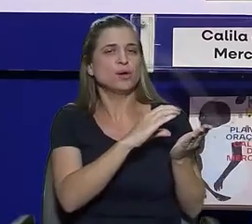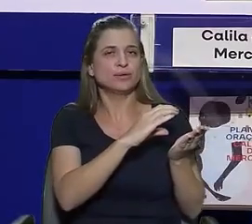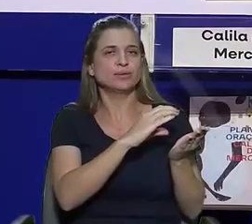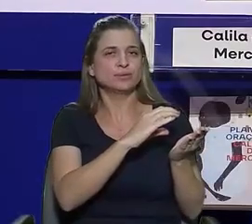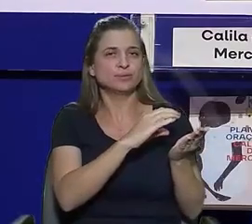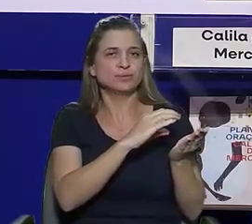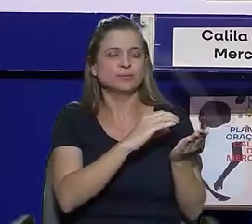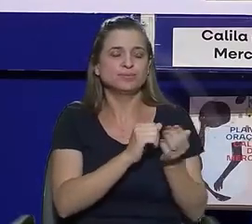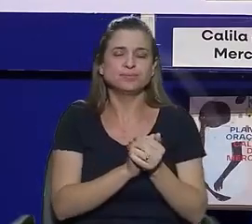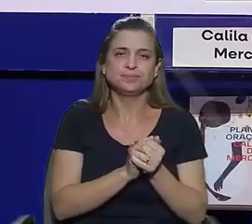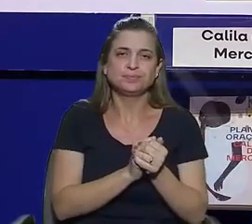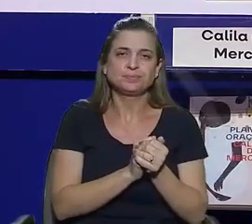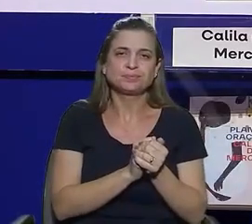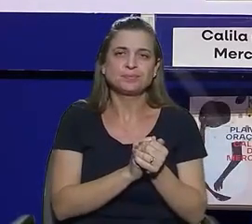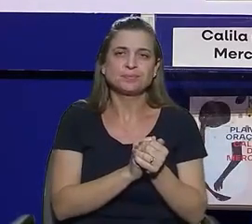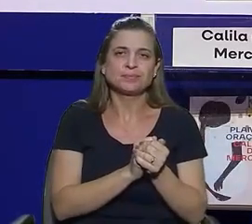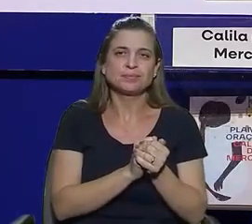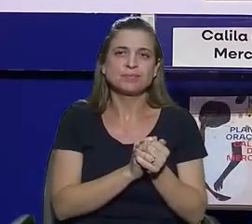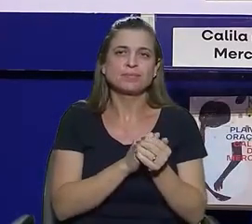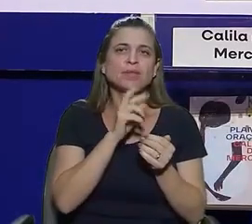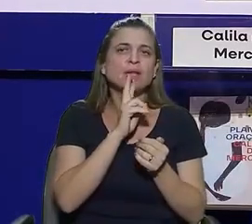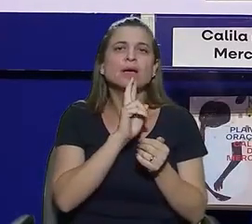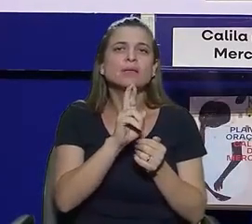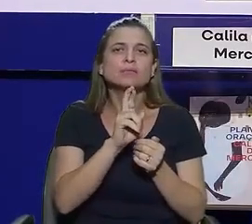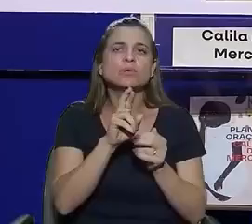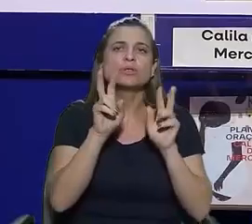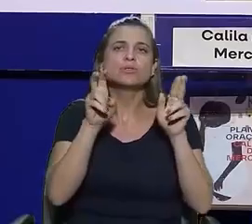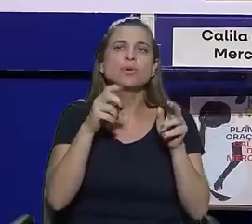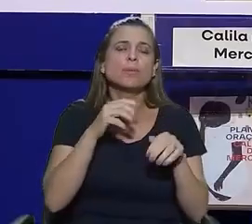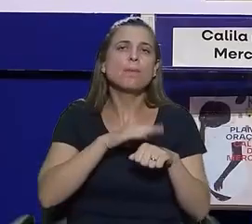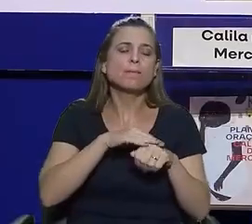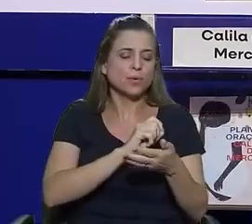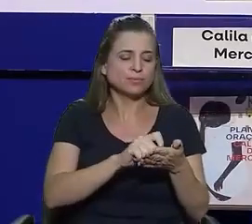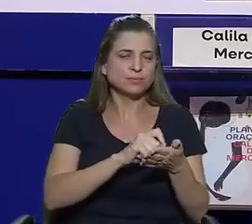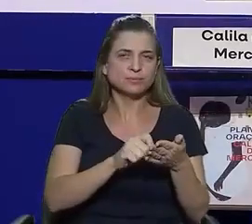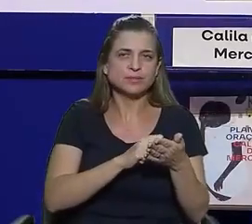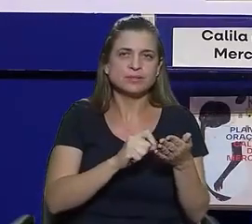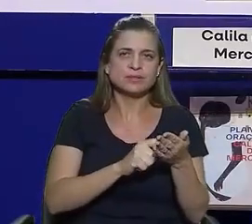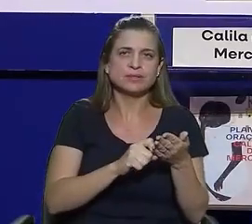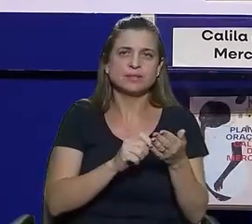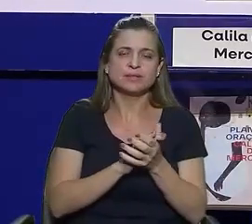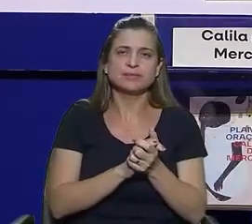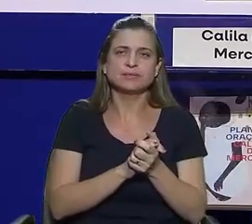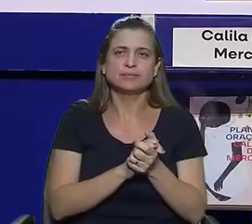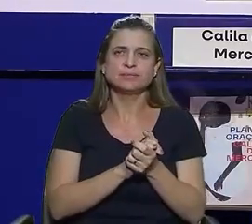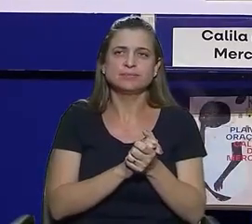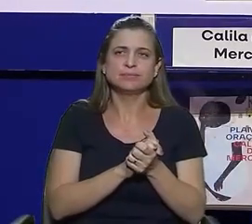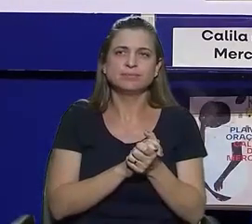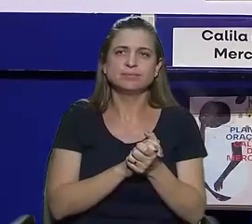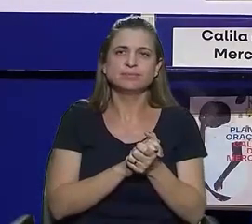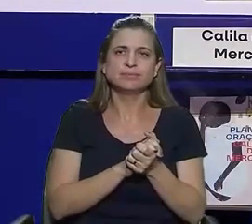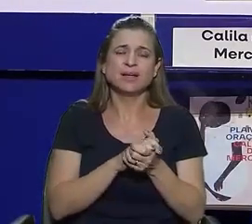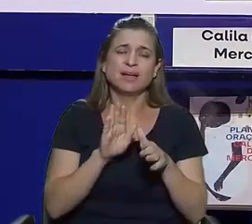Para responder sobre o que eu estou escrevendo, eu tenho uma... Só entre a gente aqui, viu? Eu tenho